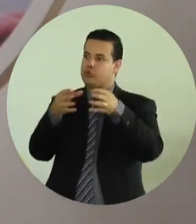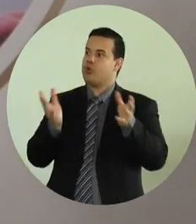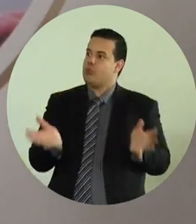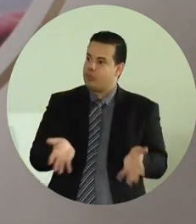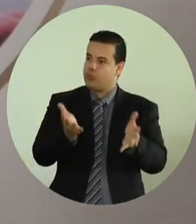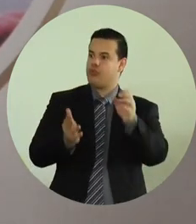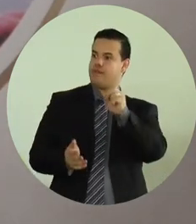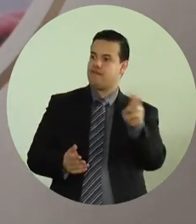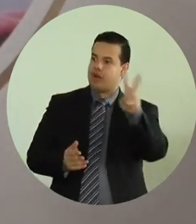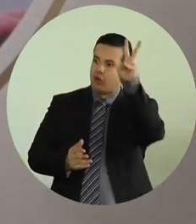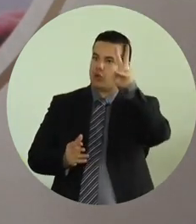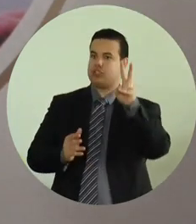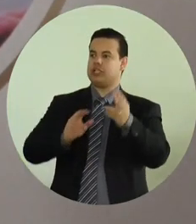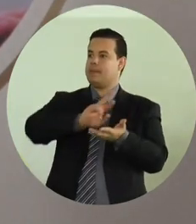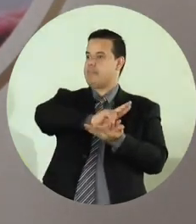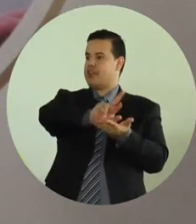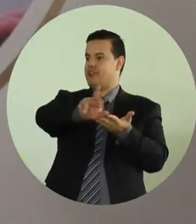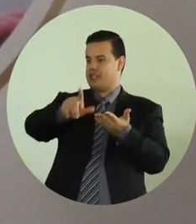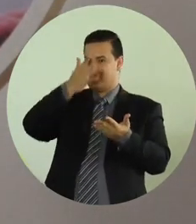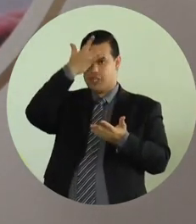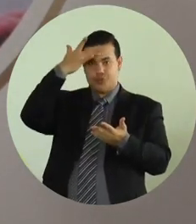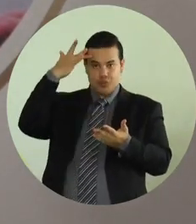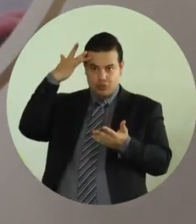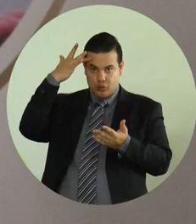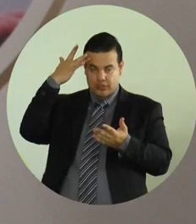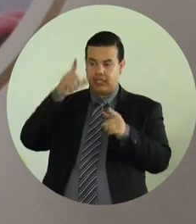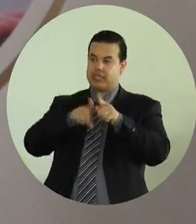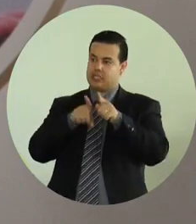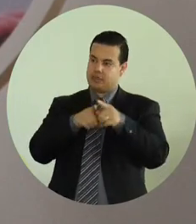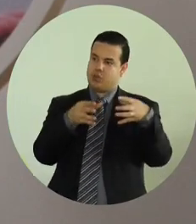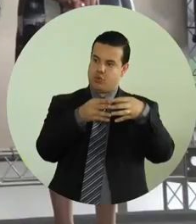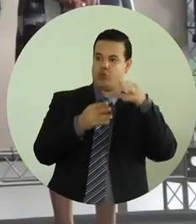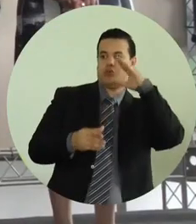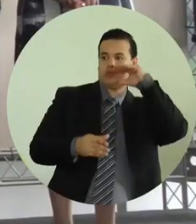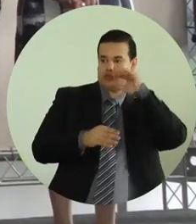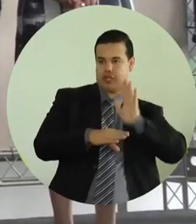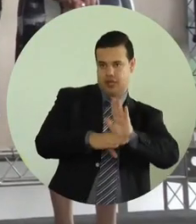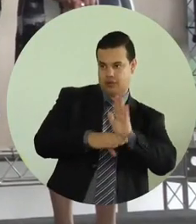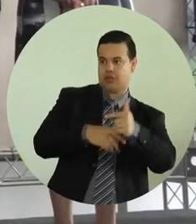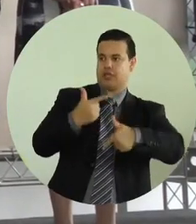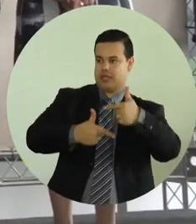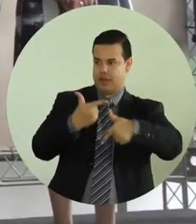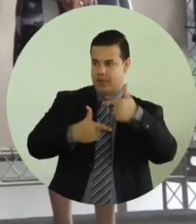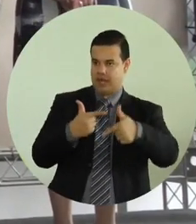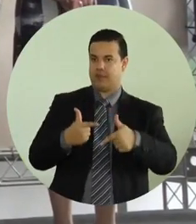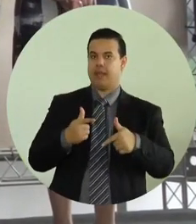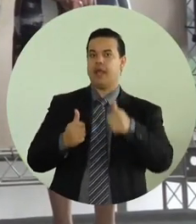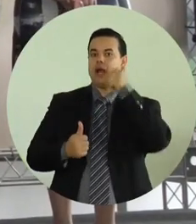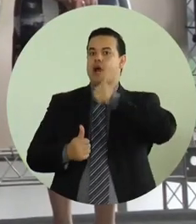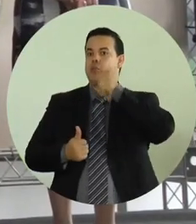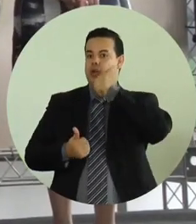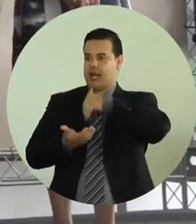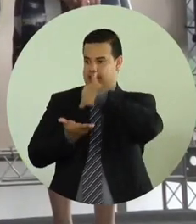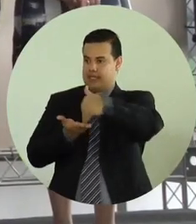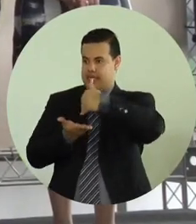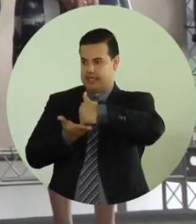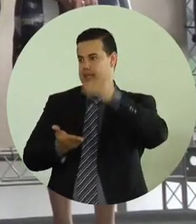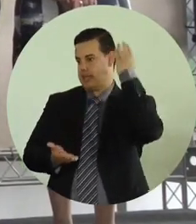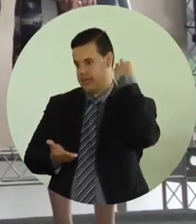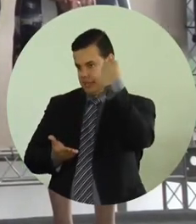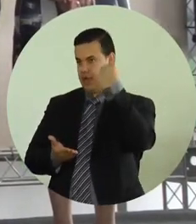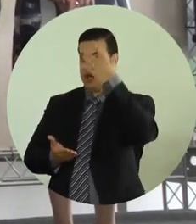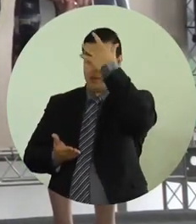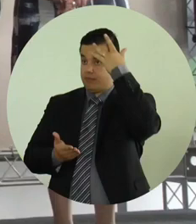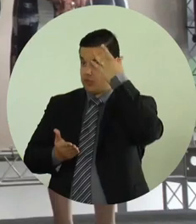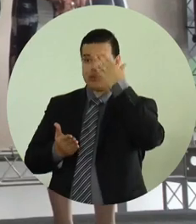a diversidade em suas equipes de colaboradores. A secretária, a doutora Lina Mara, a pessoa que mais acreditou